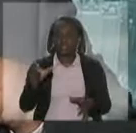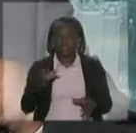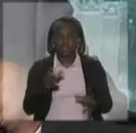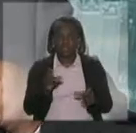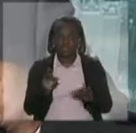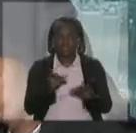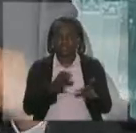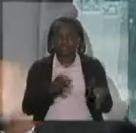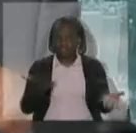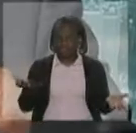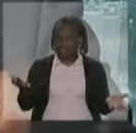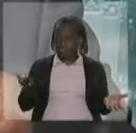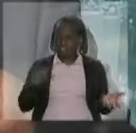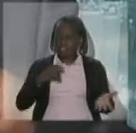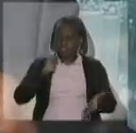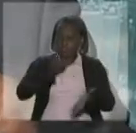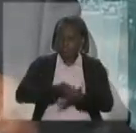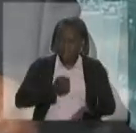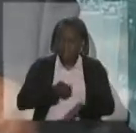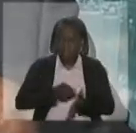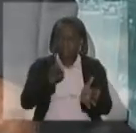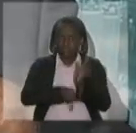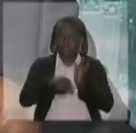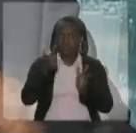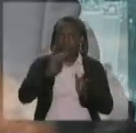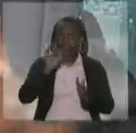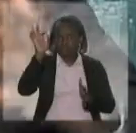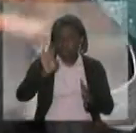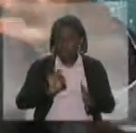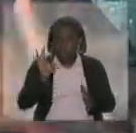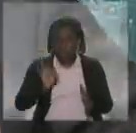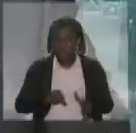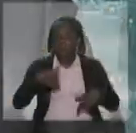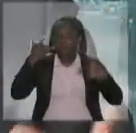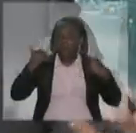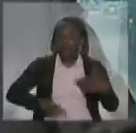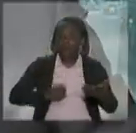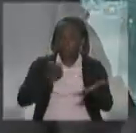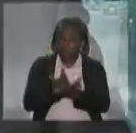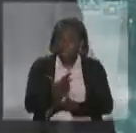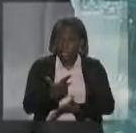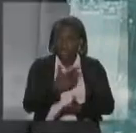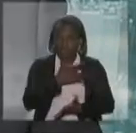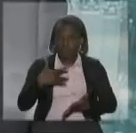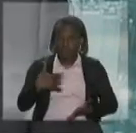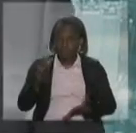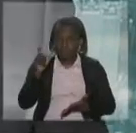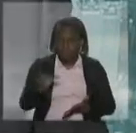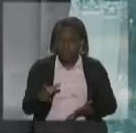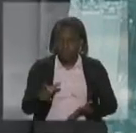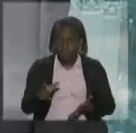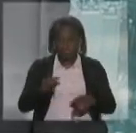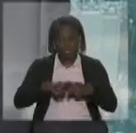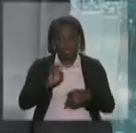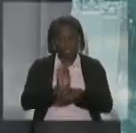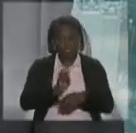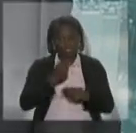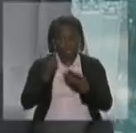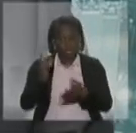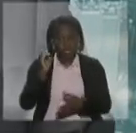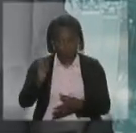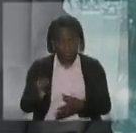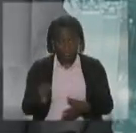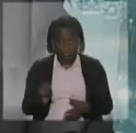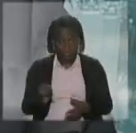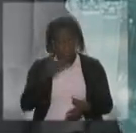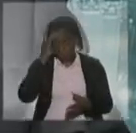o servidor está contribuindo com 11 por cento tem que comprar um plano de saúde que o estado oferece o